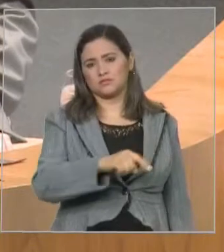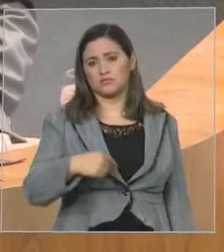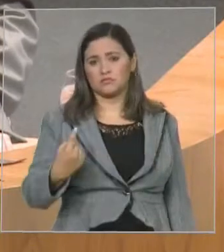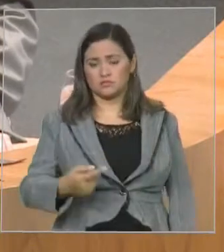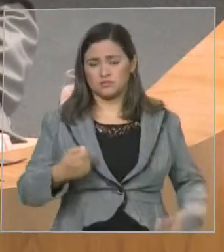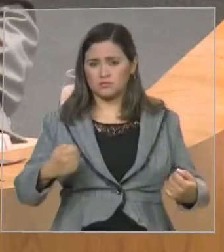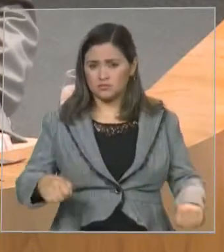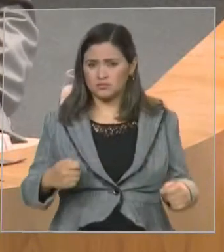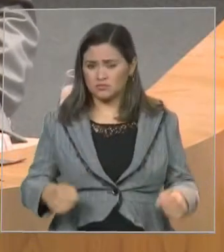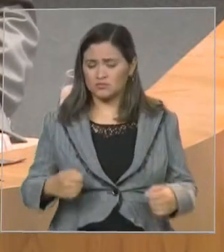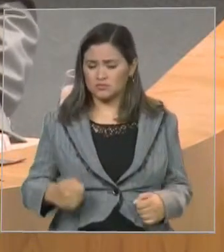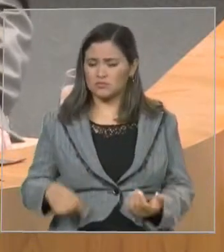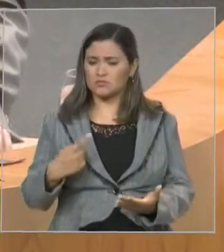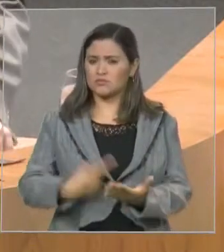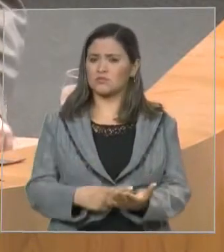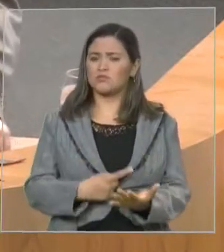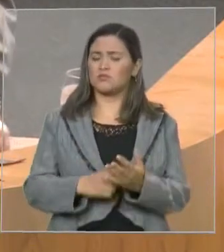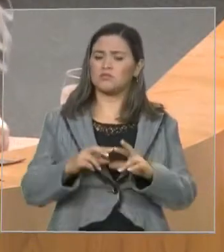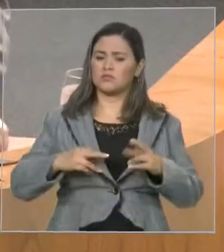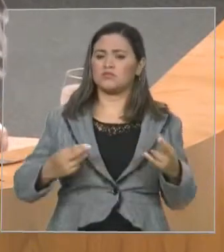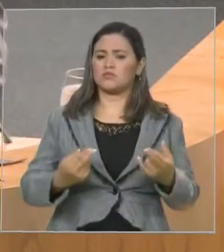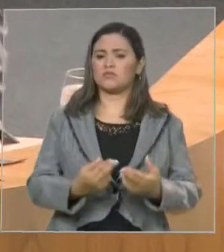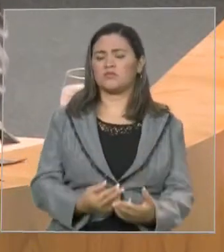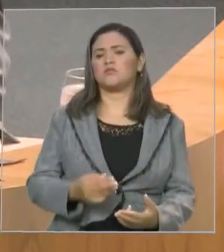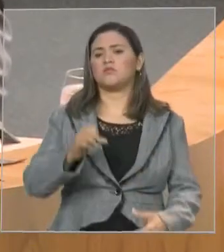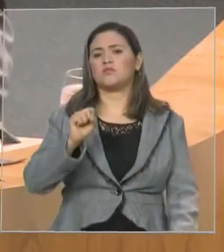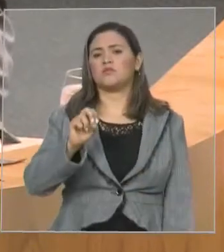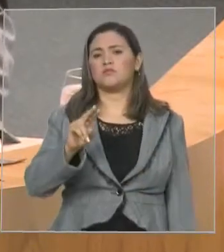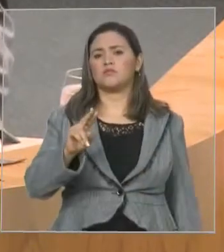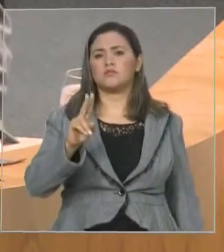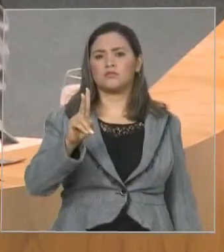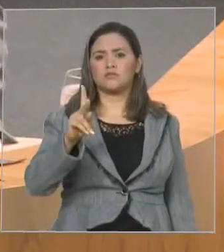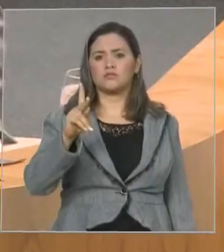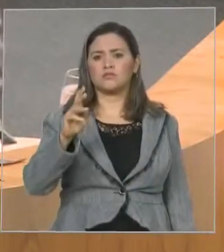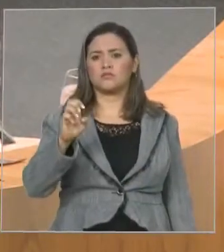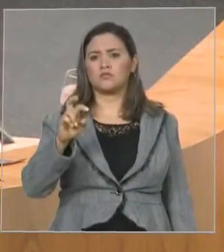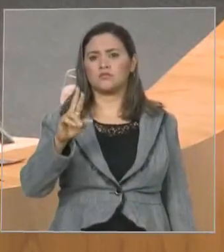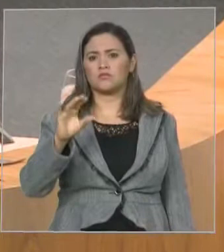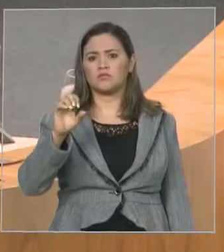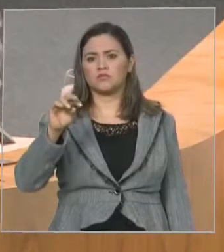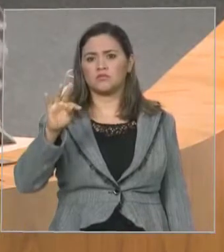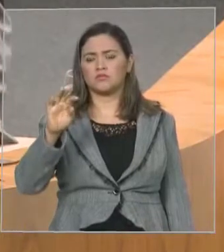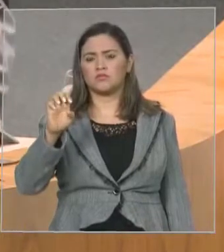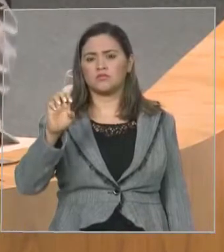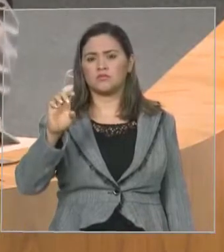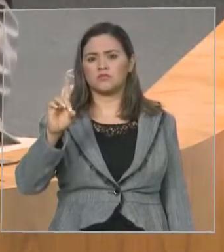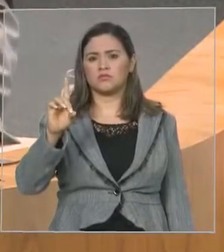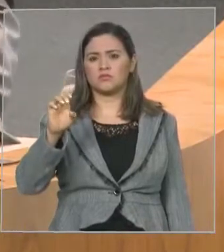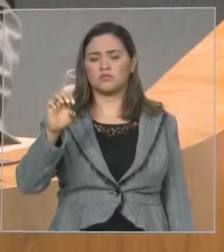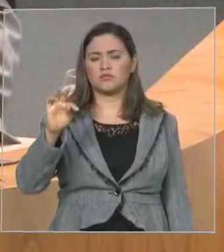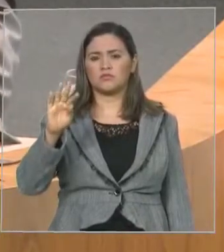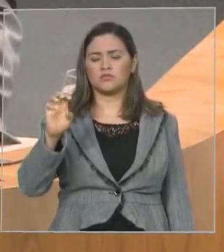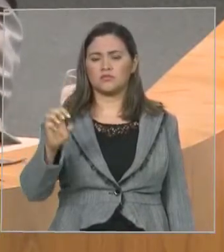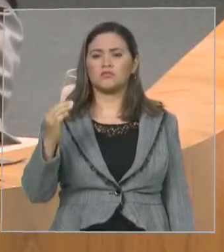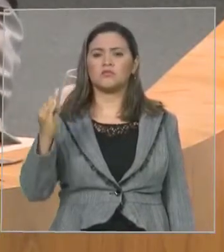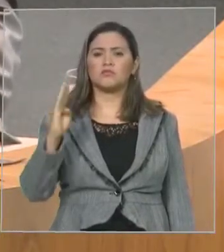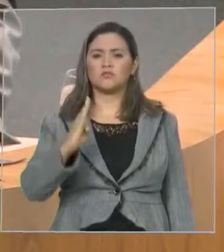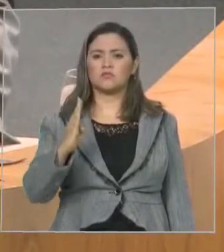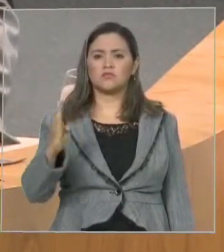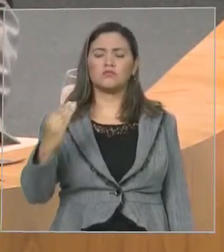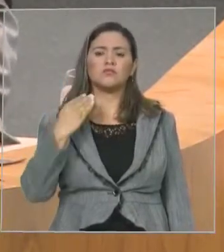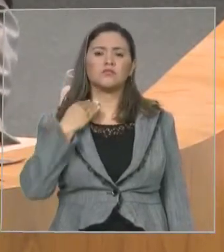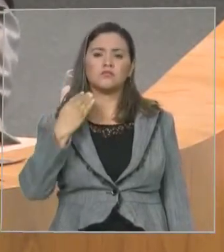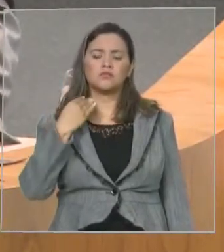presidentes do Banco do Brasil, para que proceda, e daqui dessa tribuna já faço, inclusive, essa solicitação ao nobre superintendente do Banco do